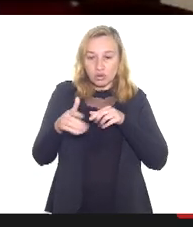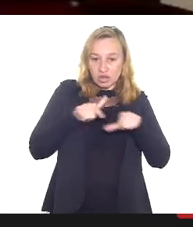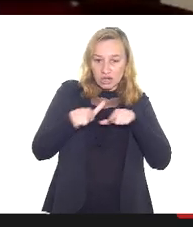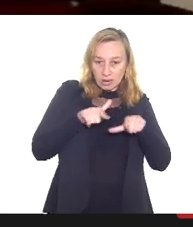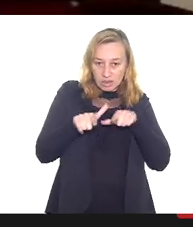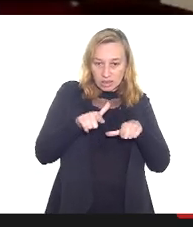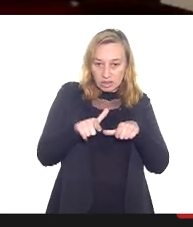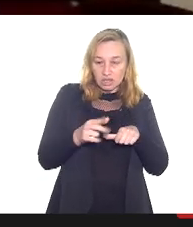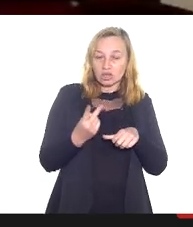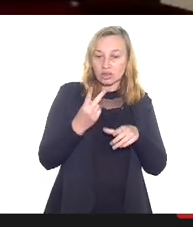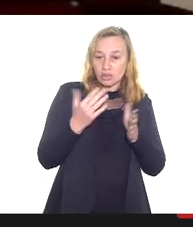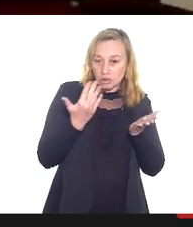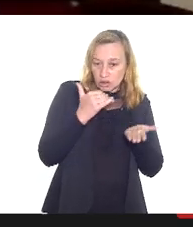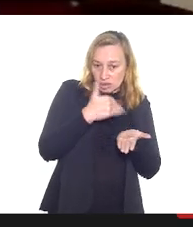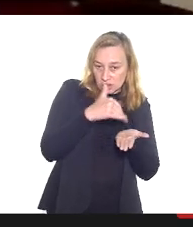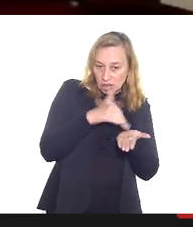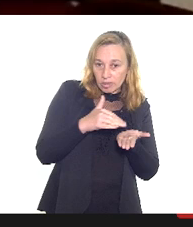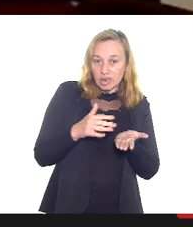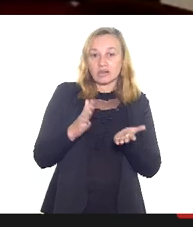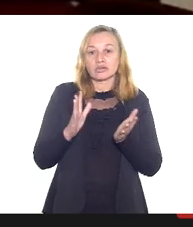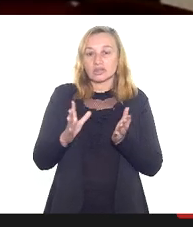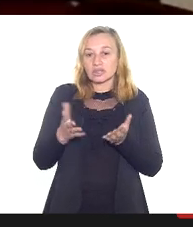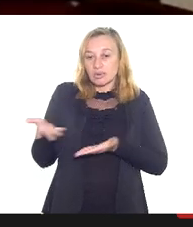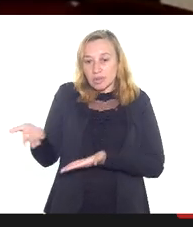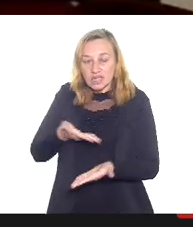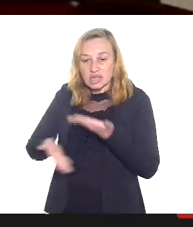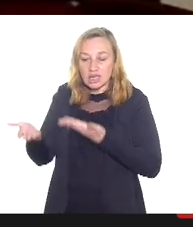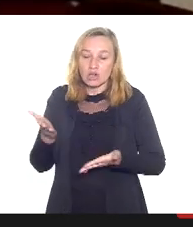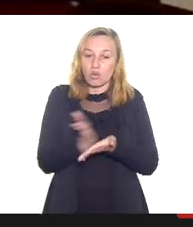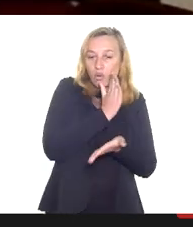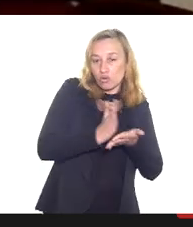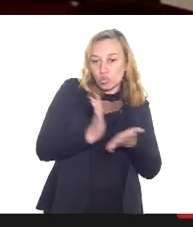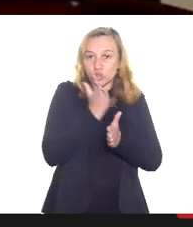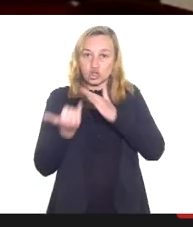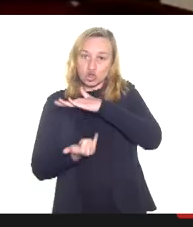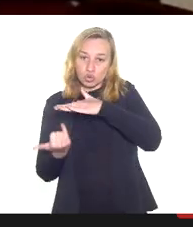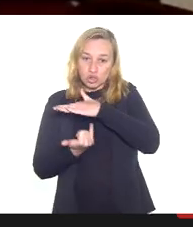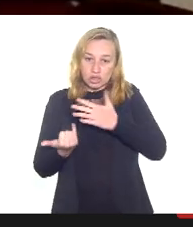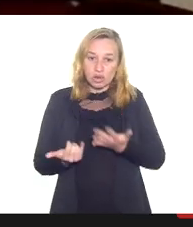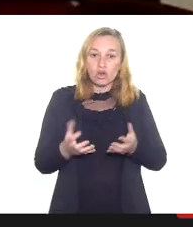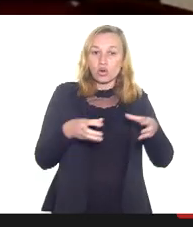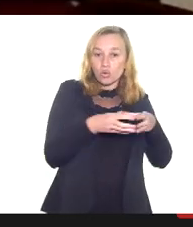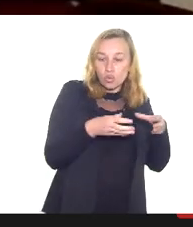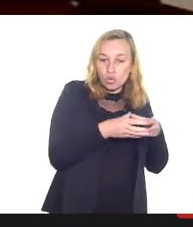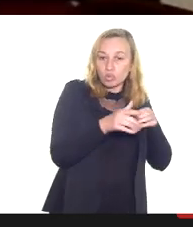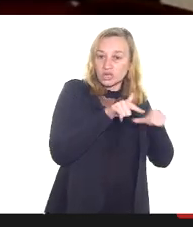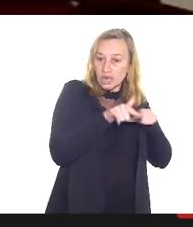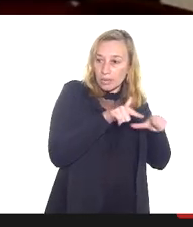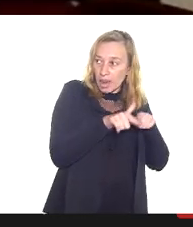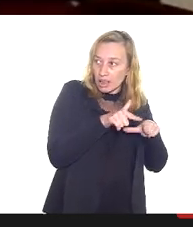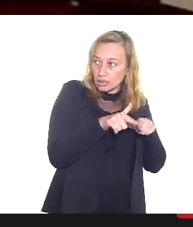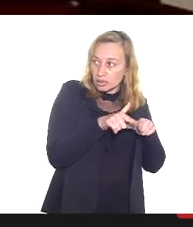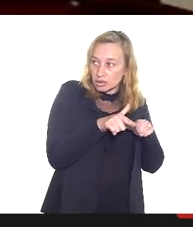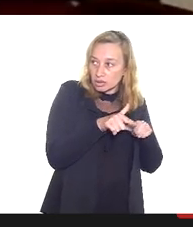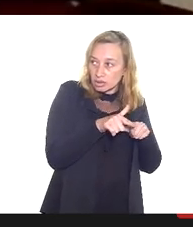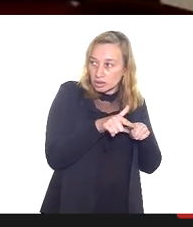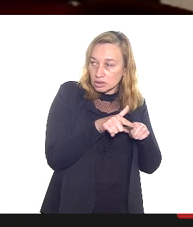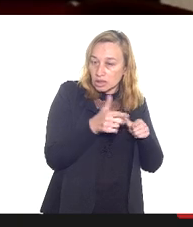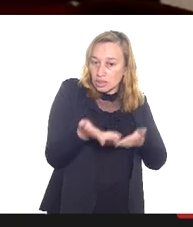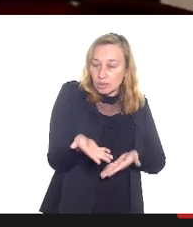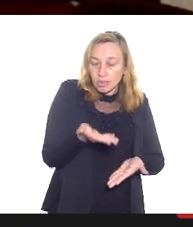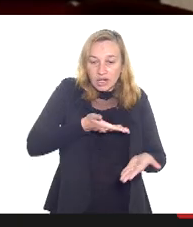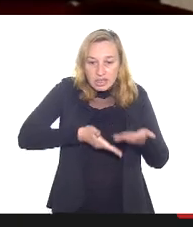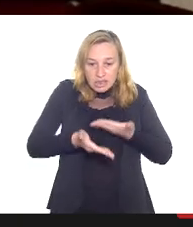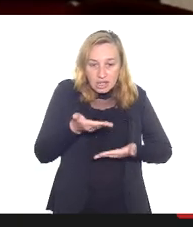secretaria tem hoje parceria com algumas instituições, então um grupo de trabalho com os parceiros